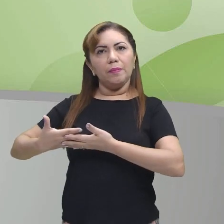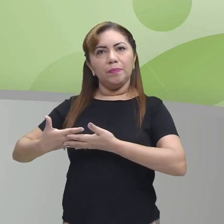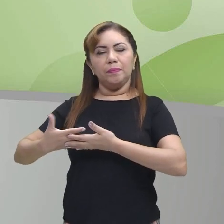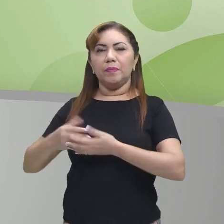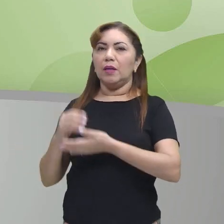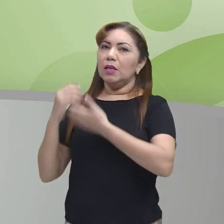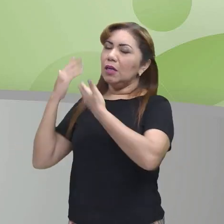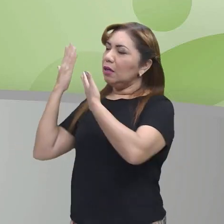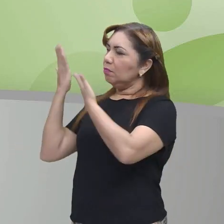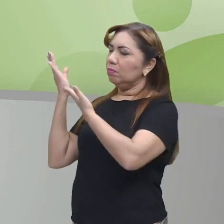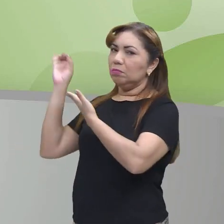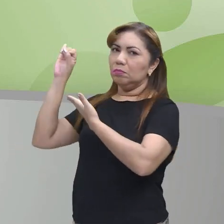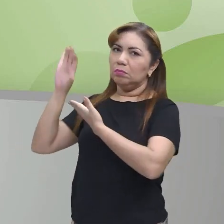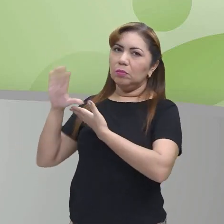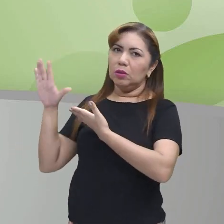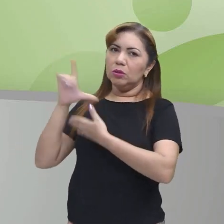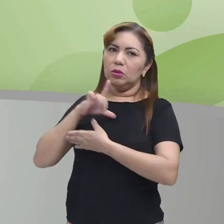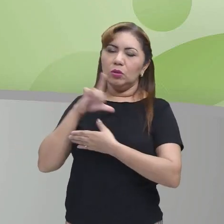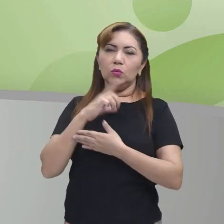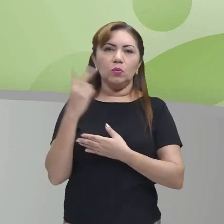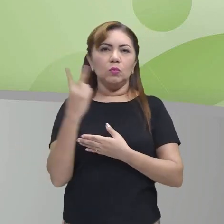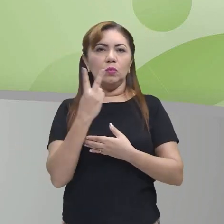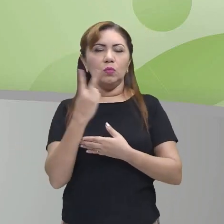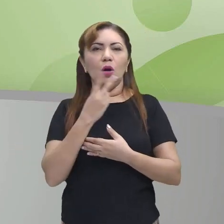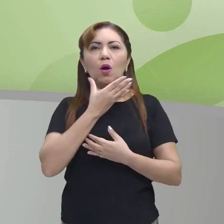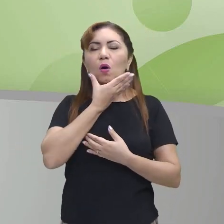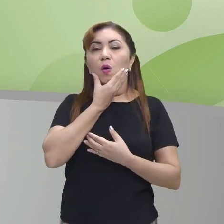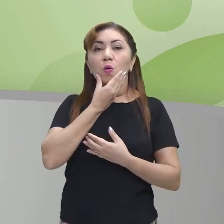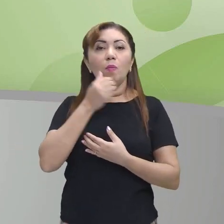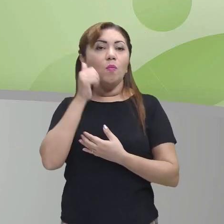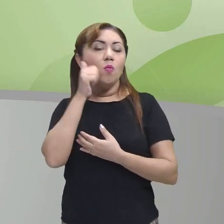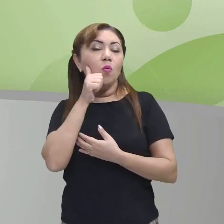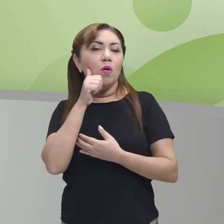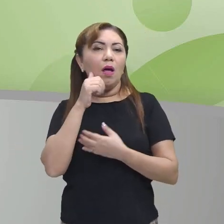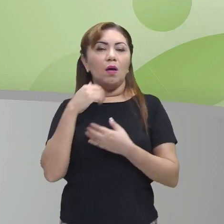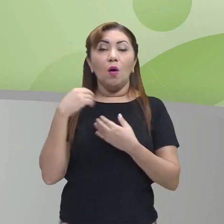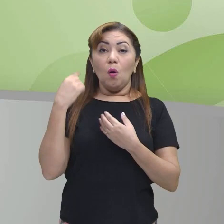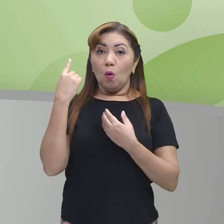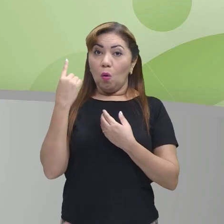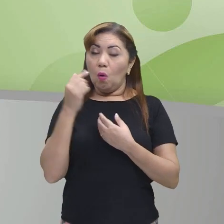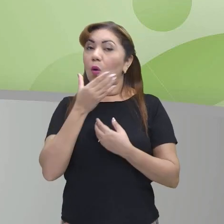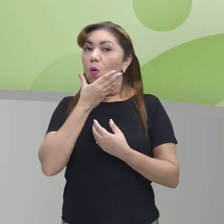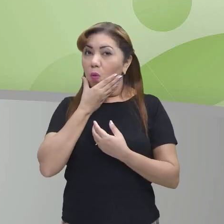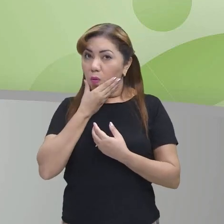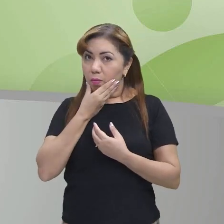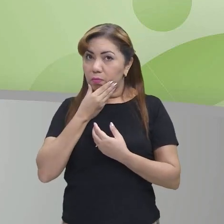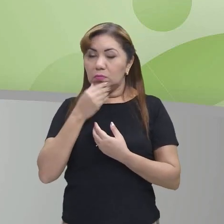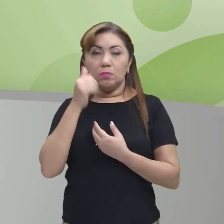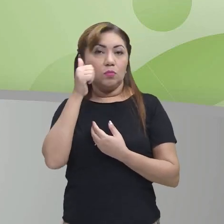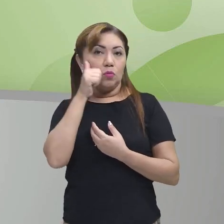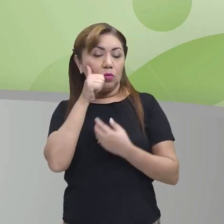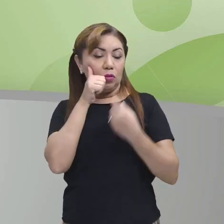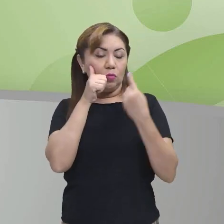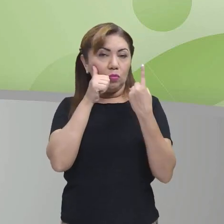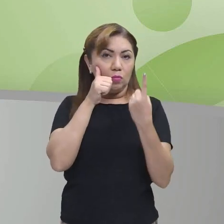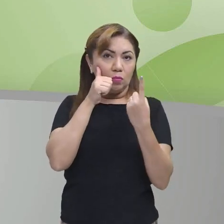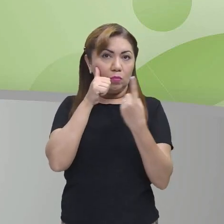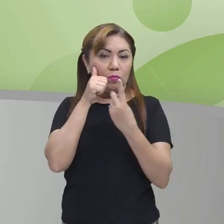É através deles que ocorre a fecundação, né? Um precisa do outro para que ocorra